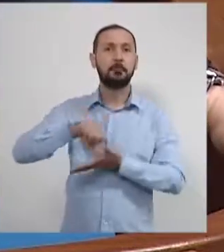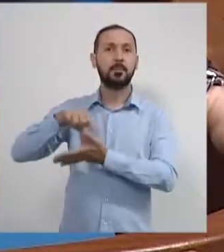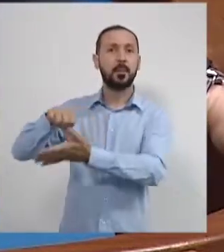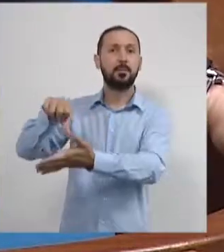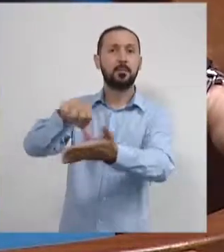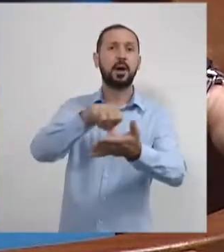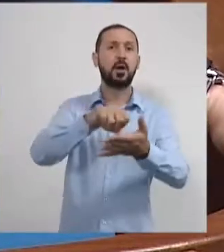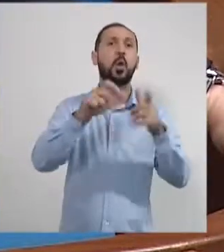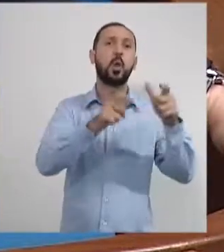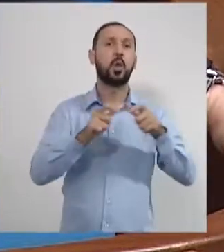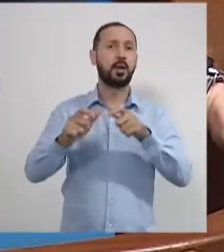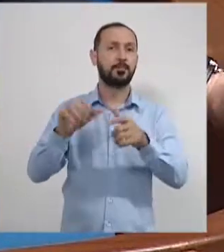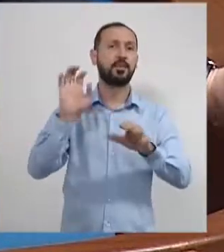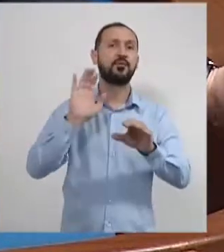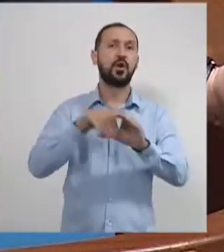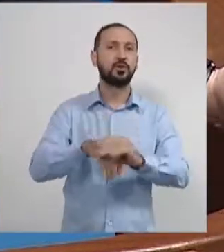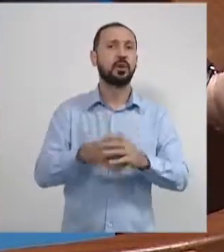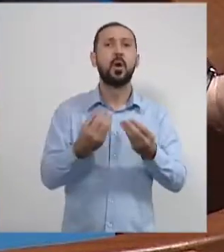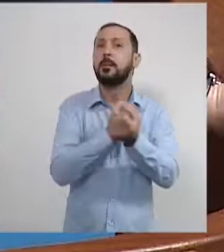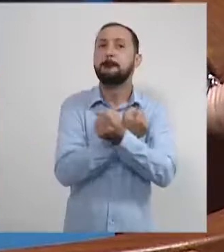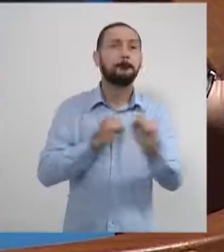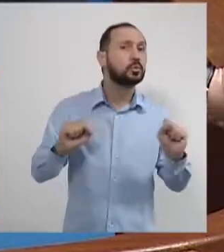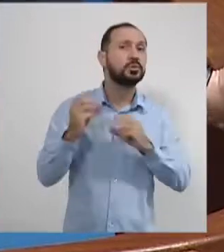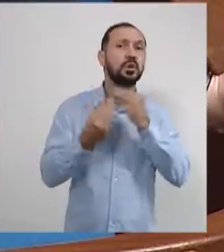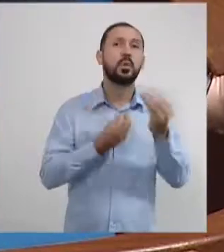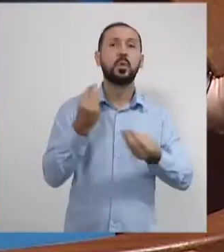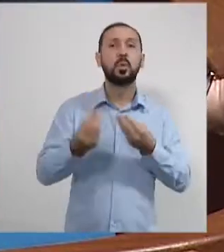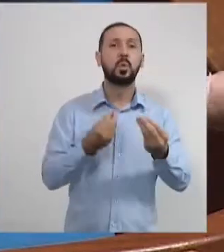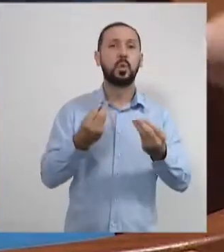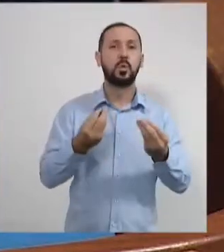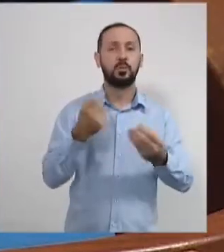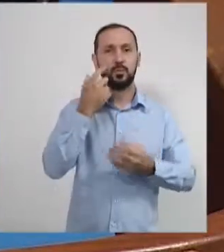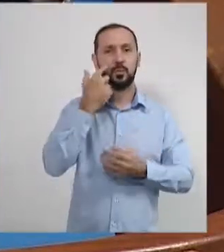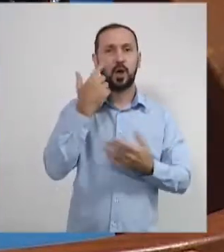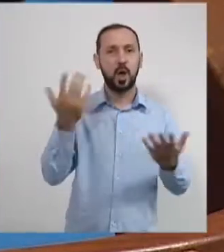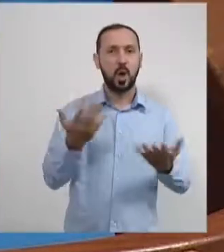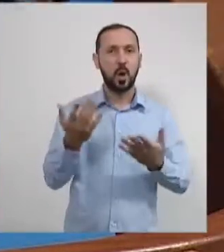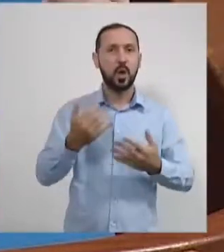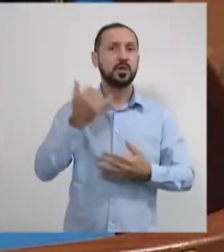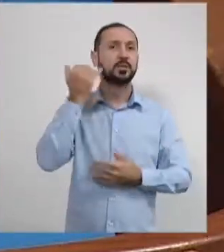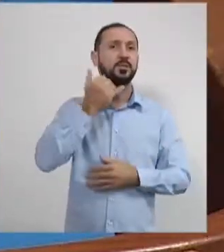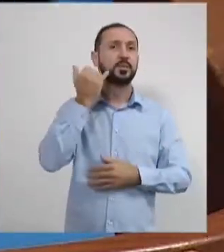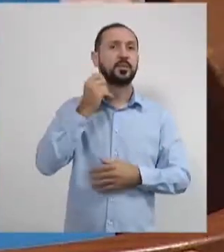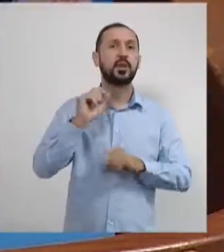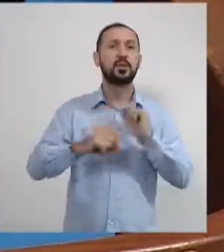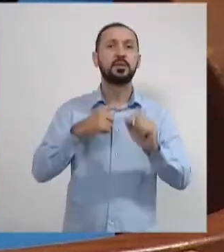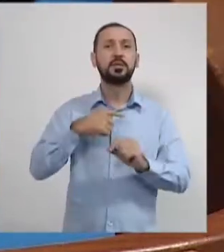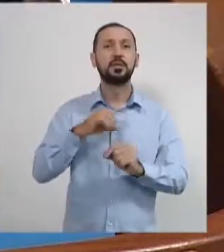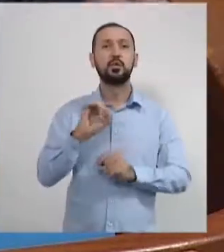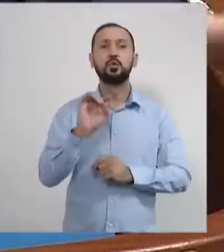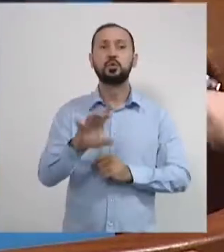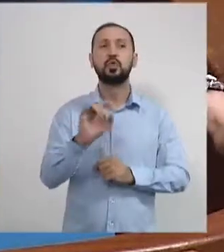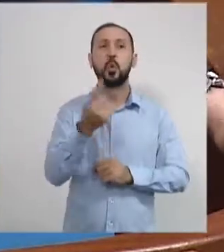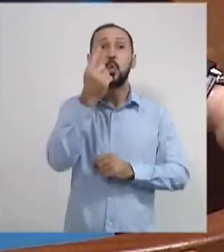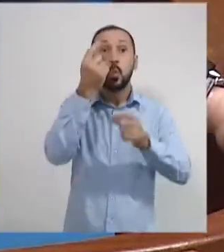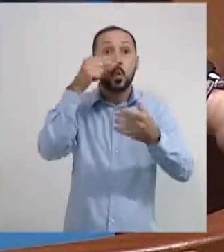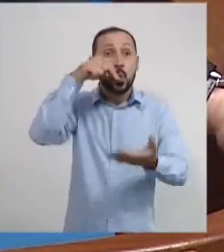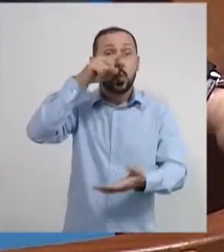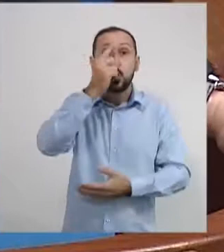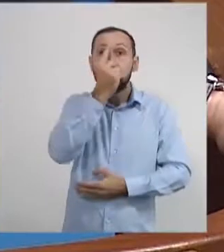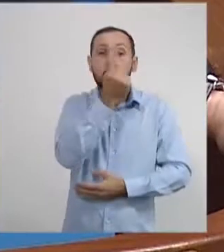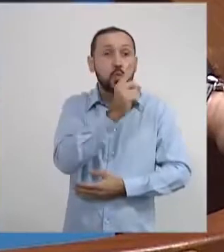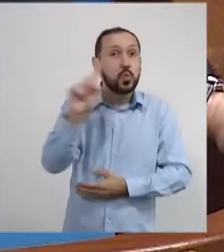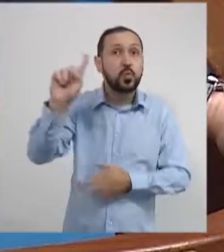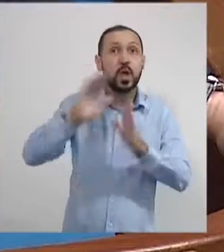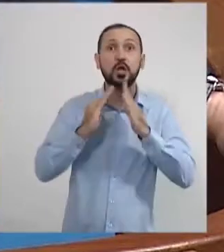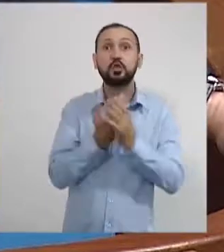votação, 4 locais de votação. É incabível se imaginar, deputado Jamil Tsunami, que nós tenhamos apenas um ponto de votação, uma